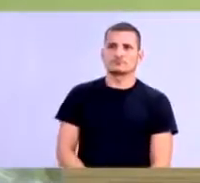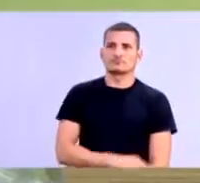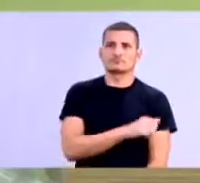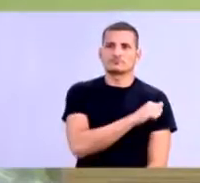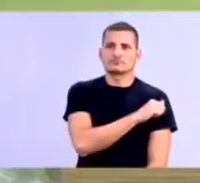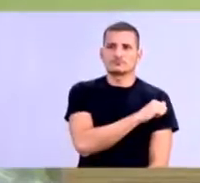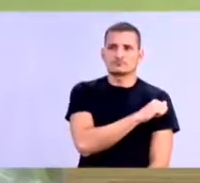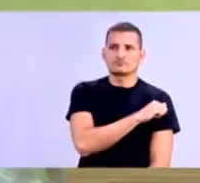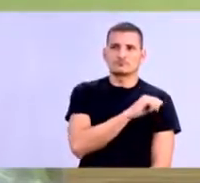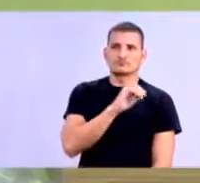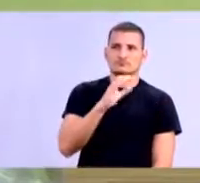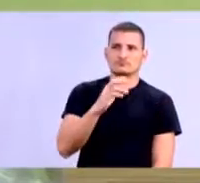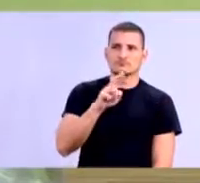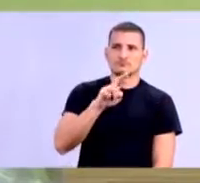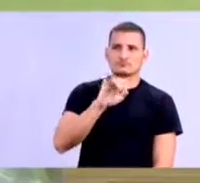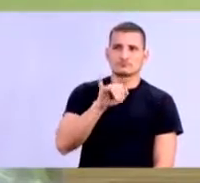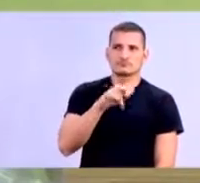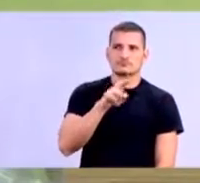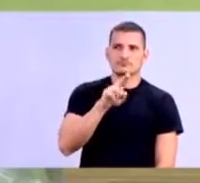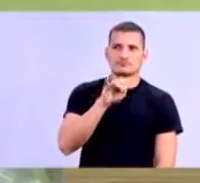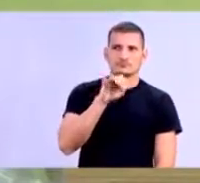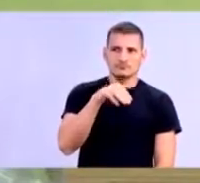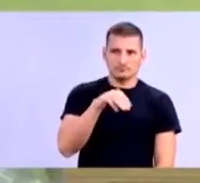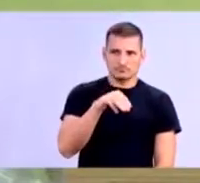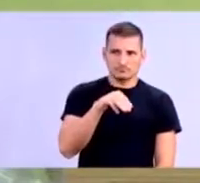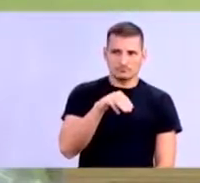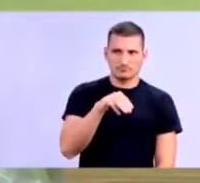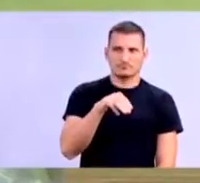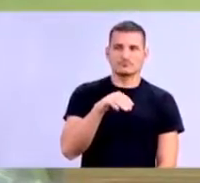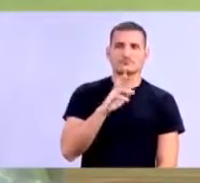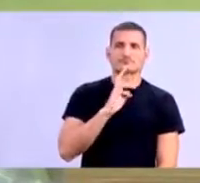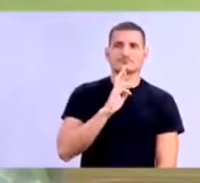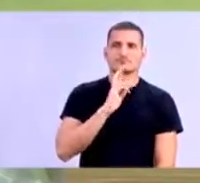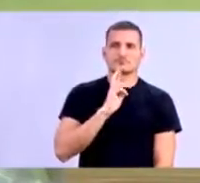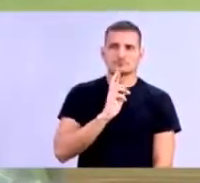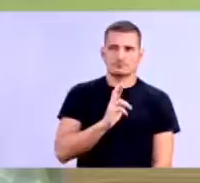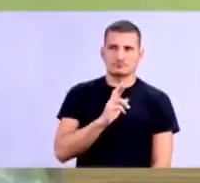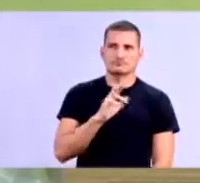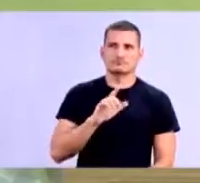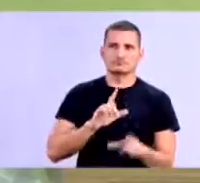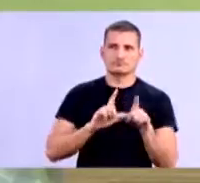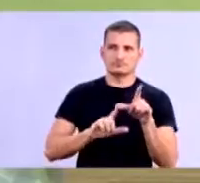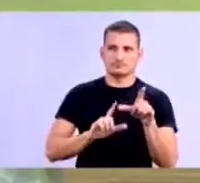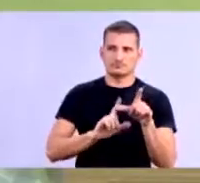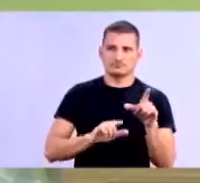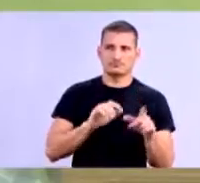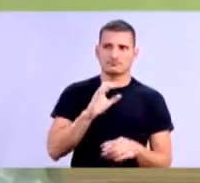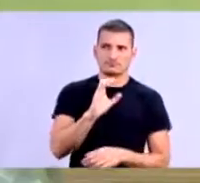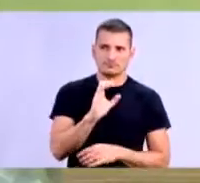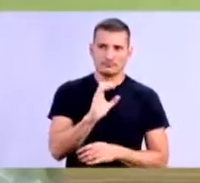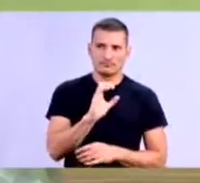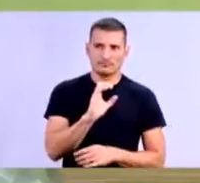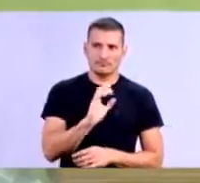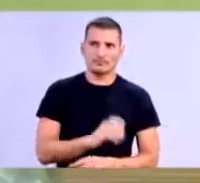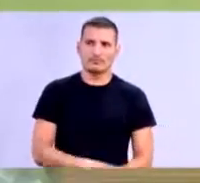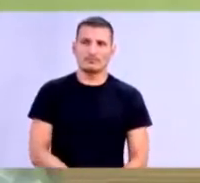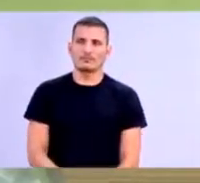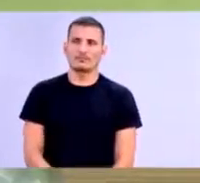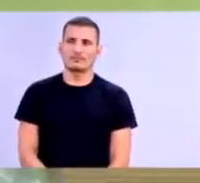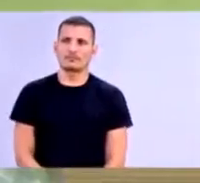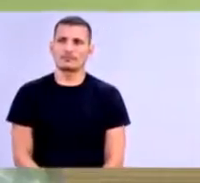Cujubim, o Ademir, respondeu também a letra C. Então, as dúvidas surgem, mas eles